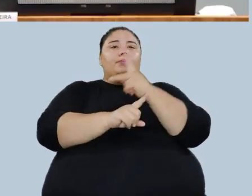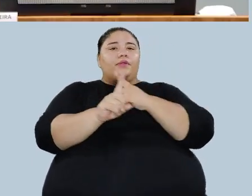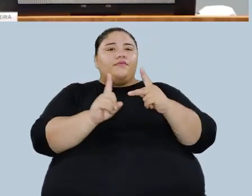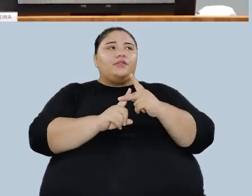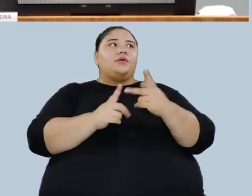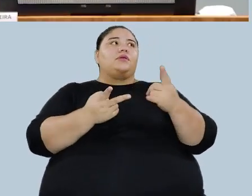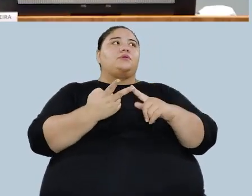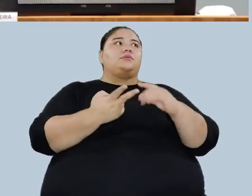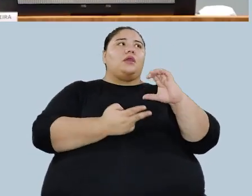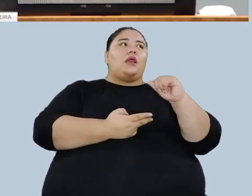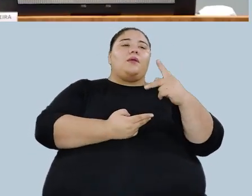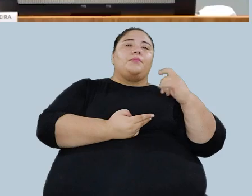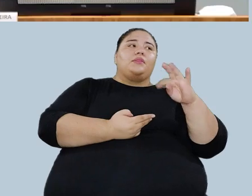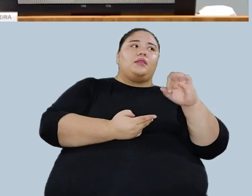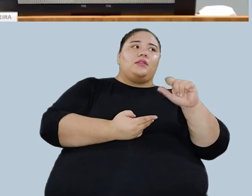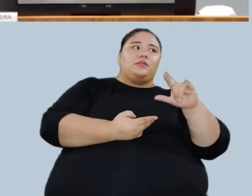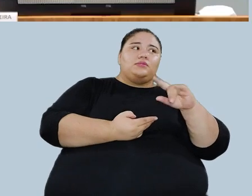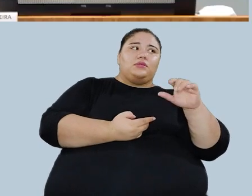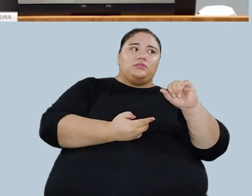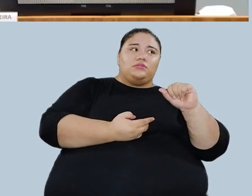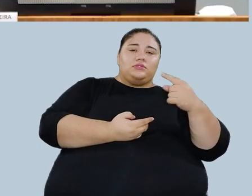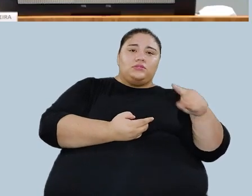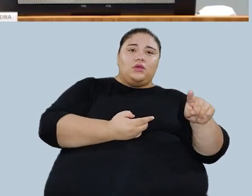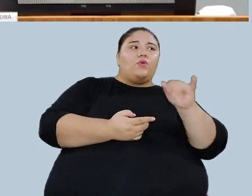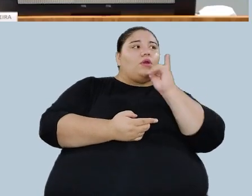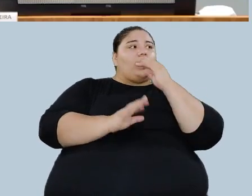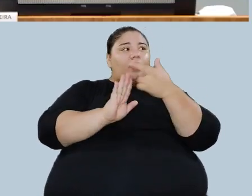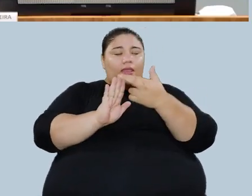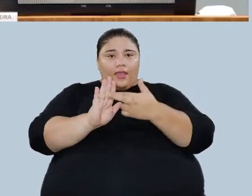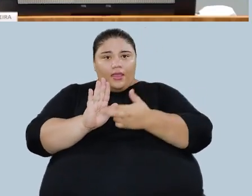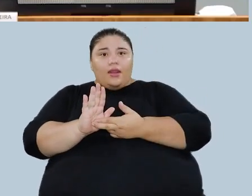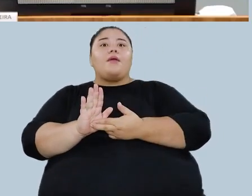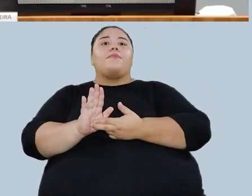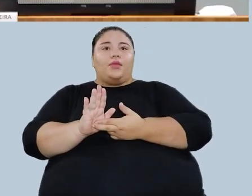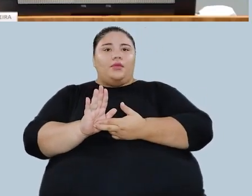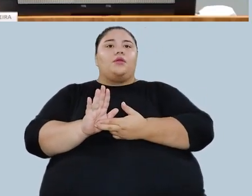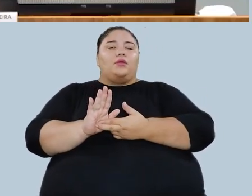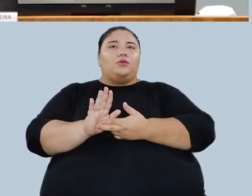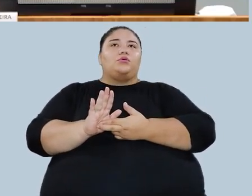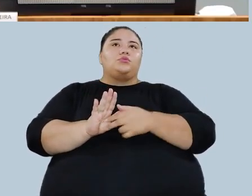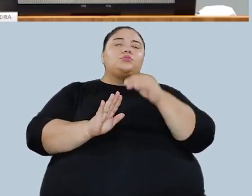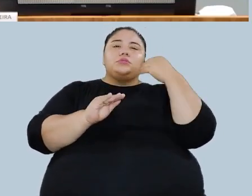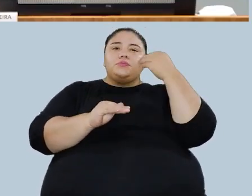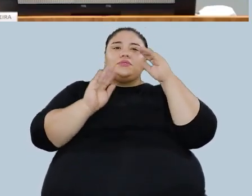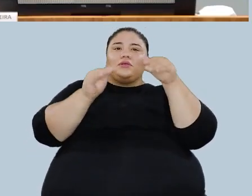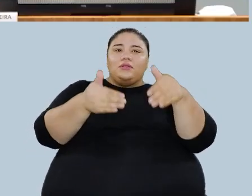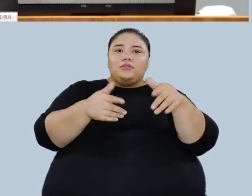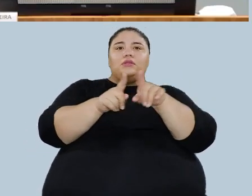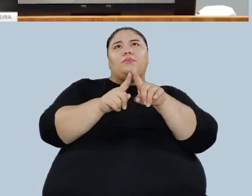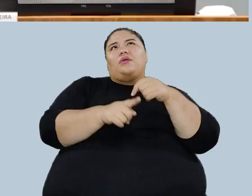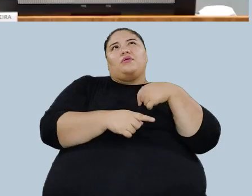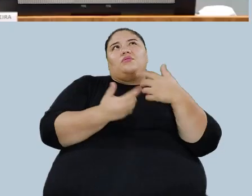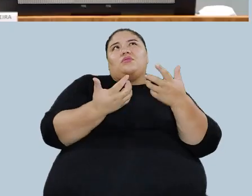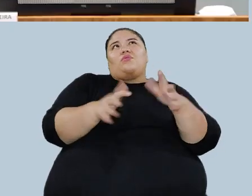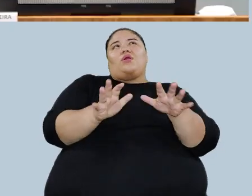previdência complementar, capitalização, também temos um regime especializado. E eu também